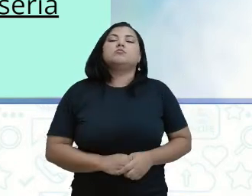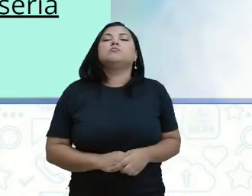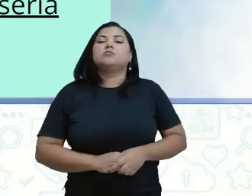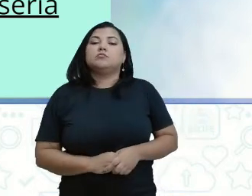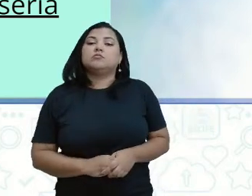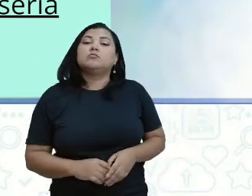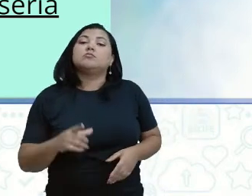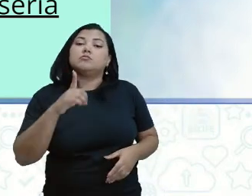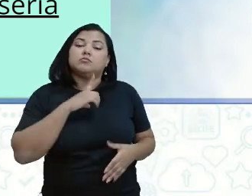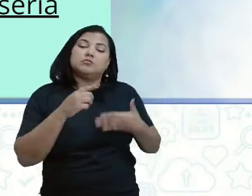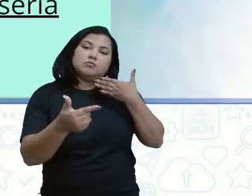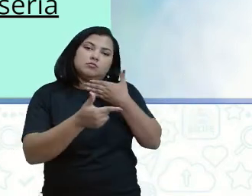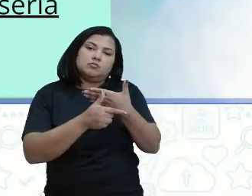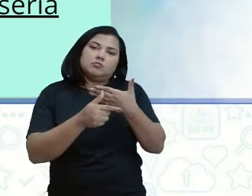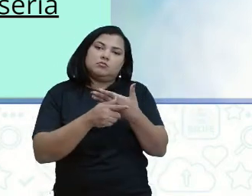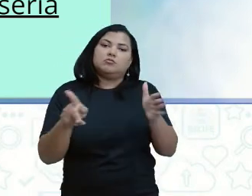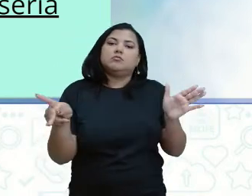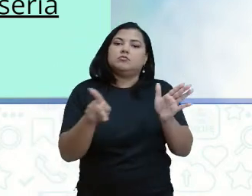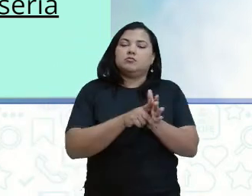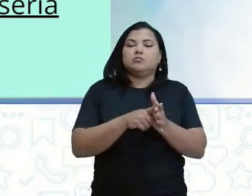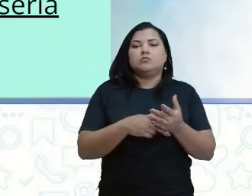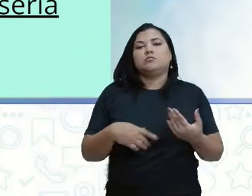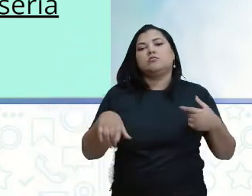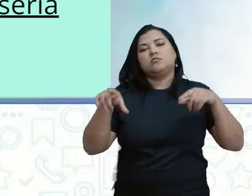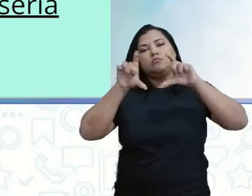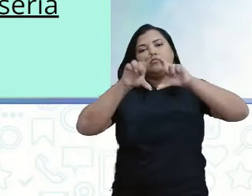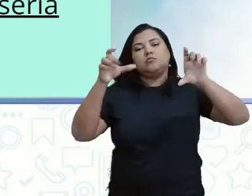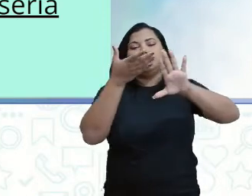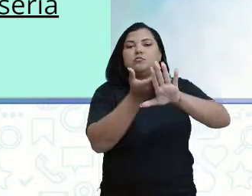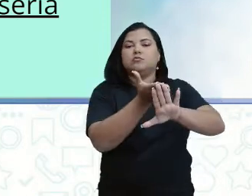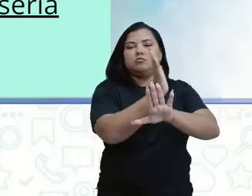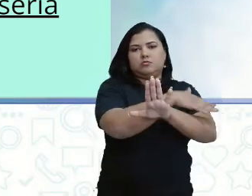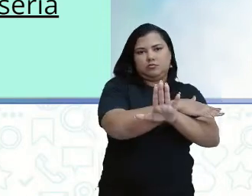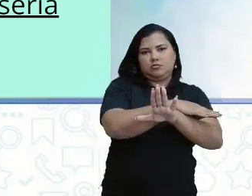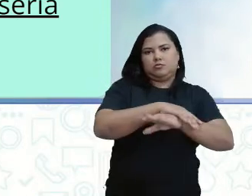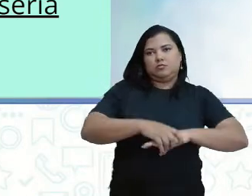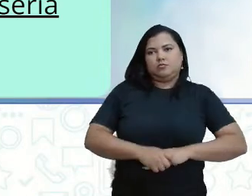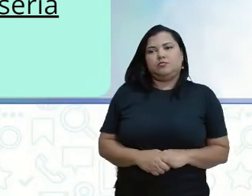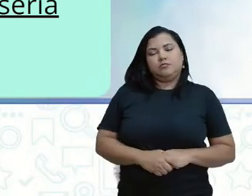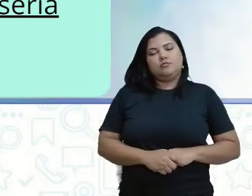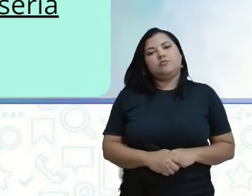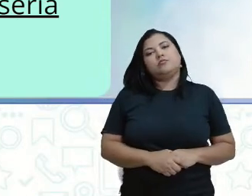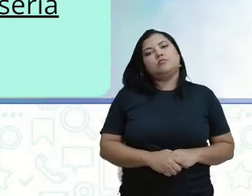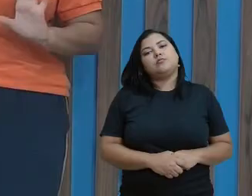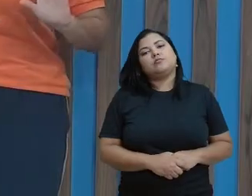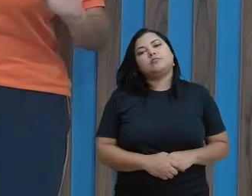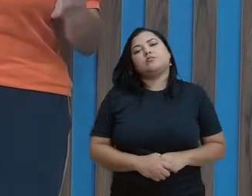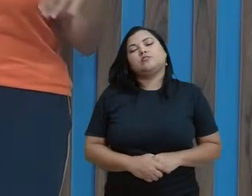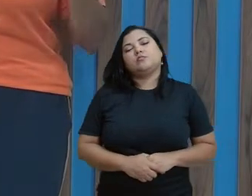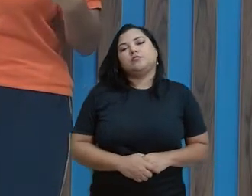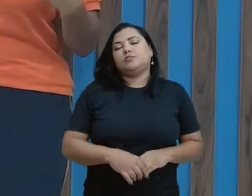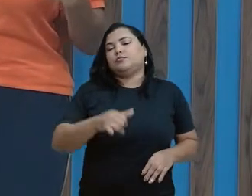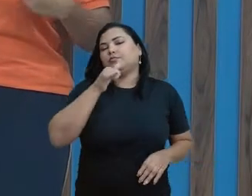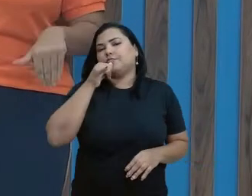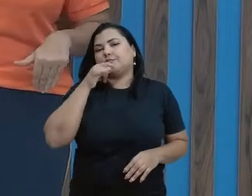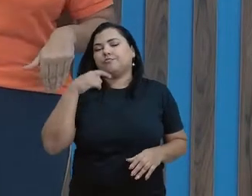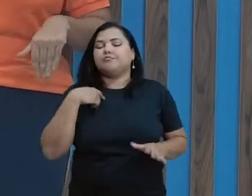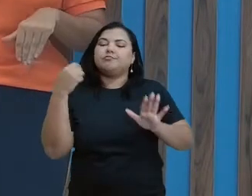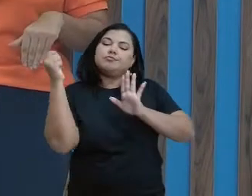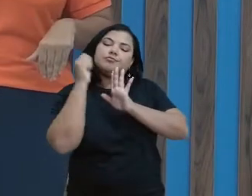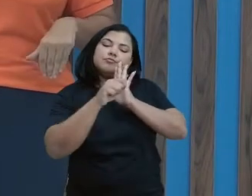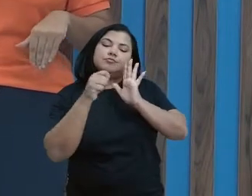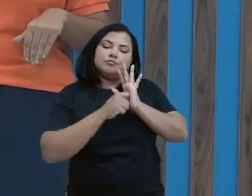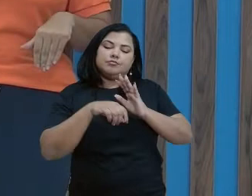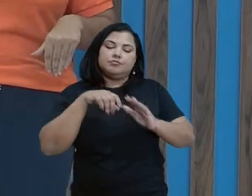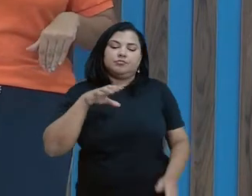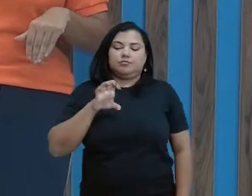o papel que seria exercido pelo termo que o antecede. Então, no lugar de eu escrever,